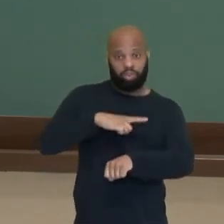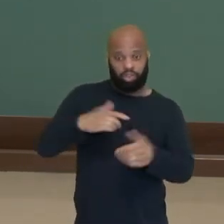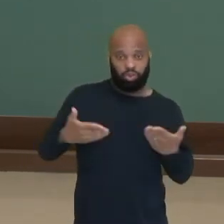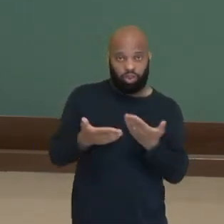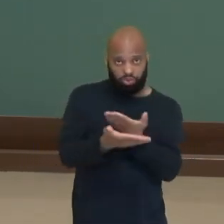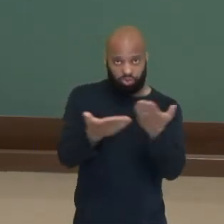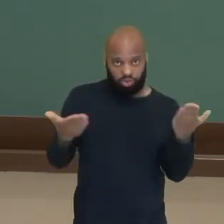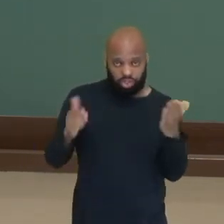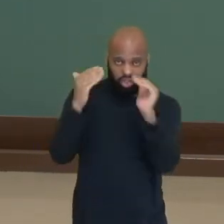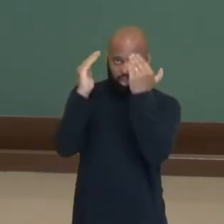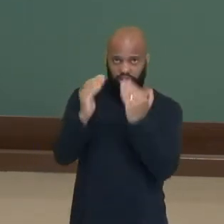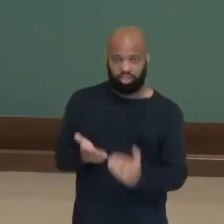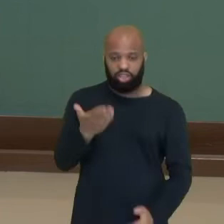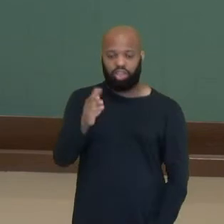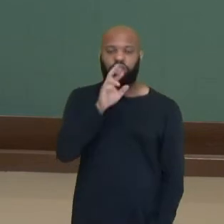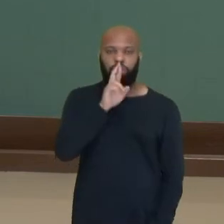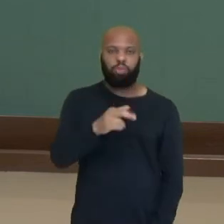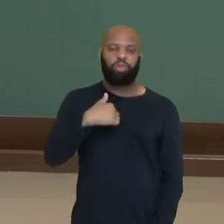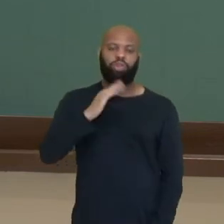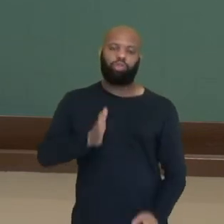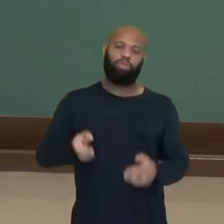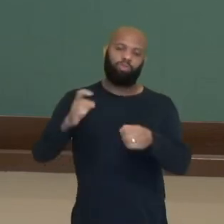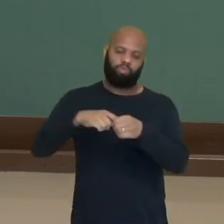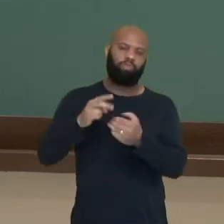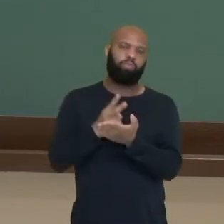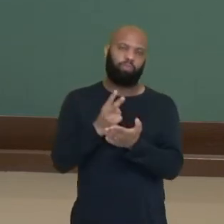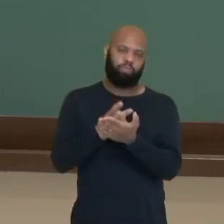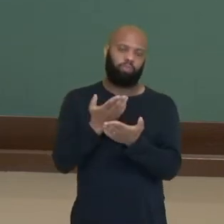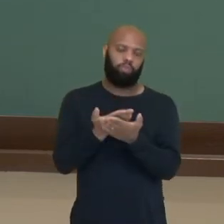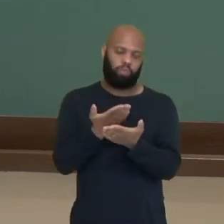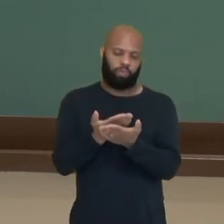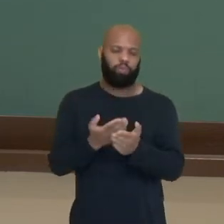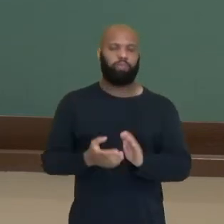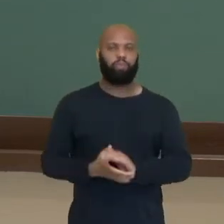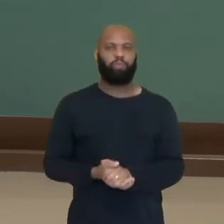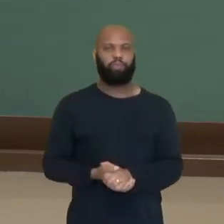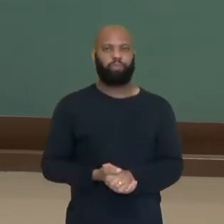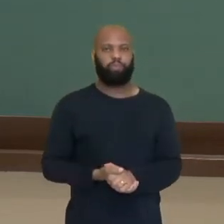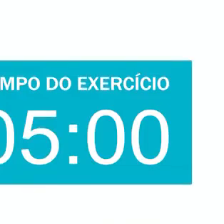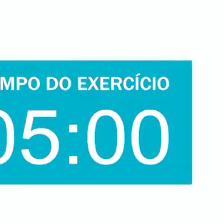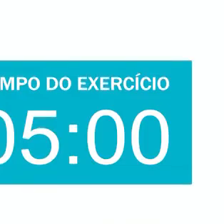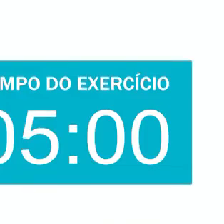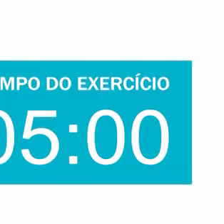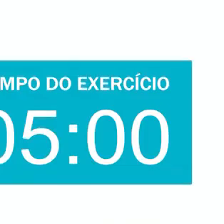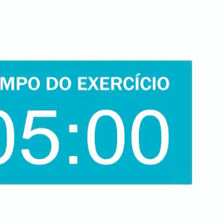para vocês analisarem essa resposta e daqui a pouco eu volto para nós conferirmos.